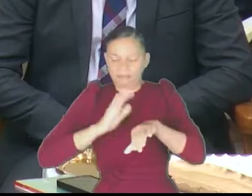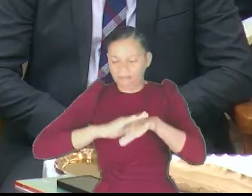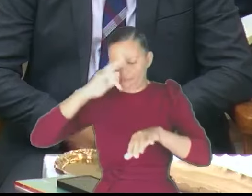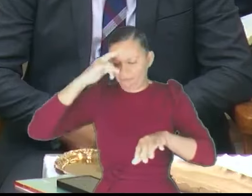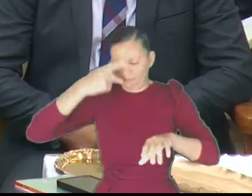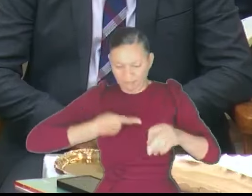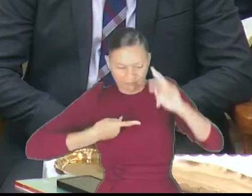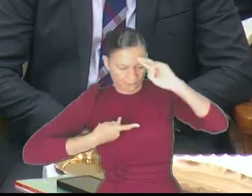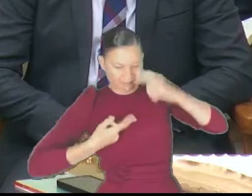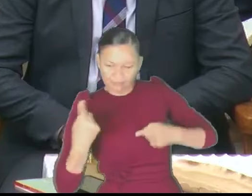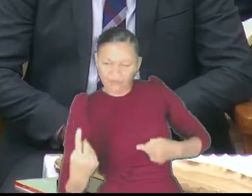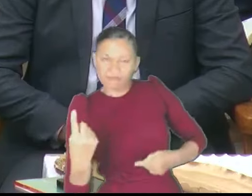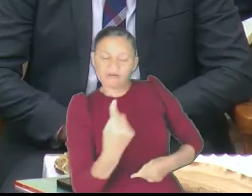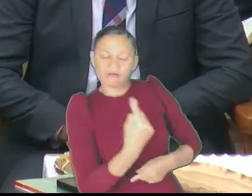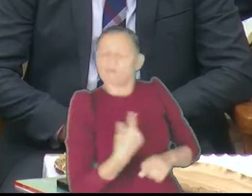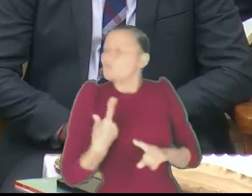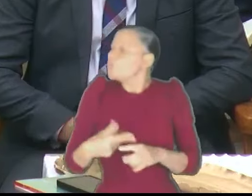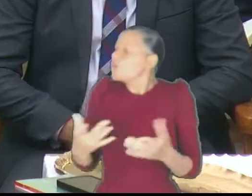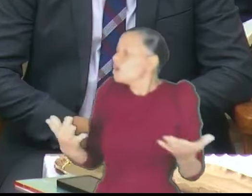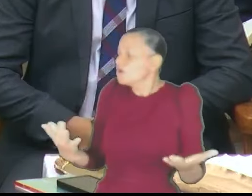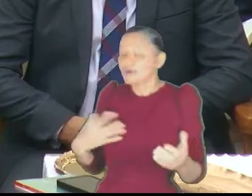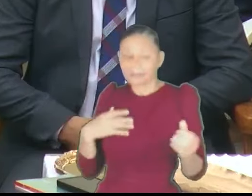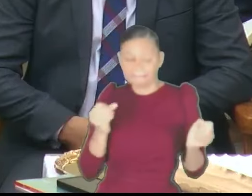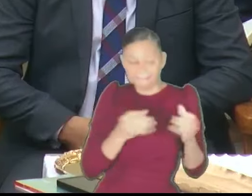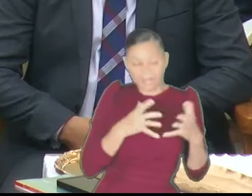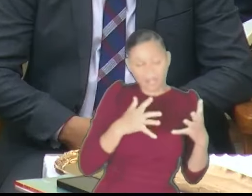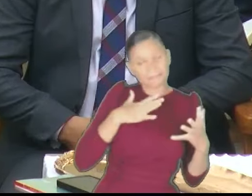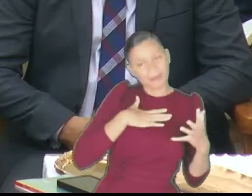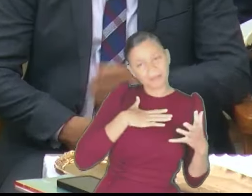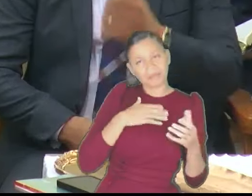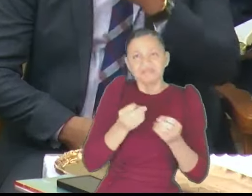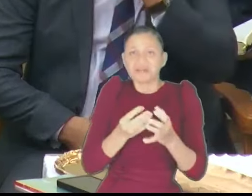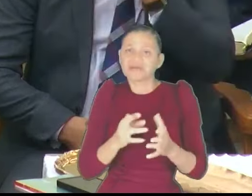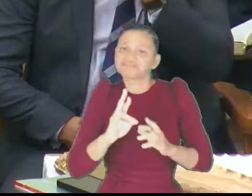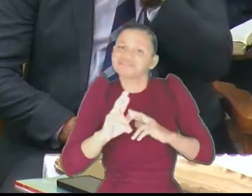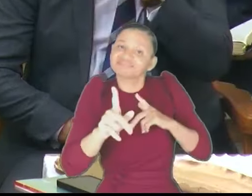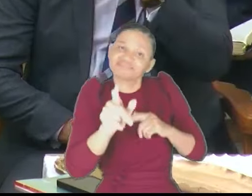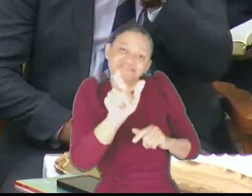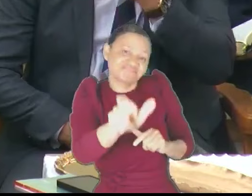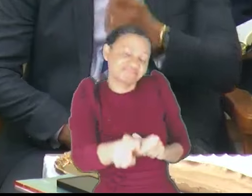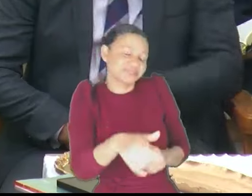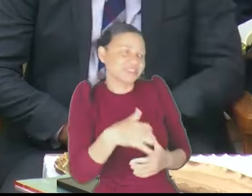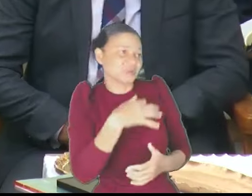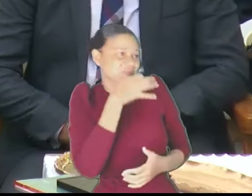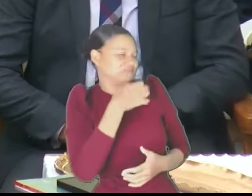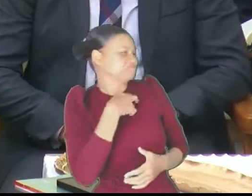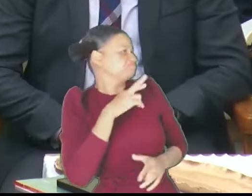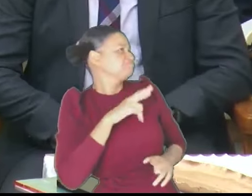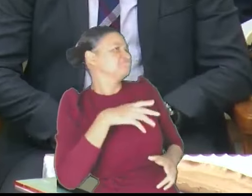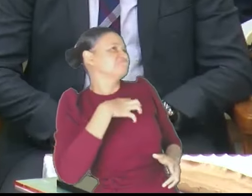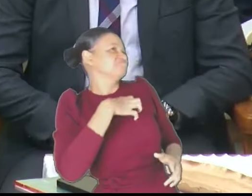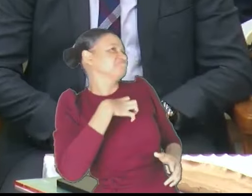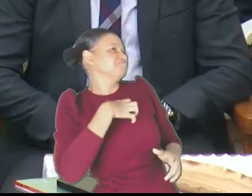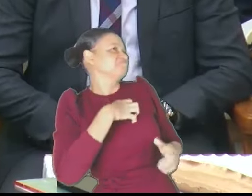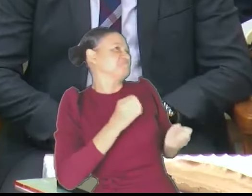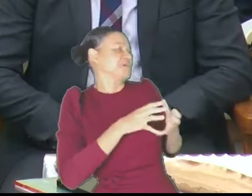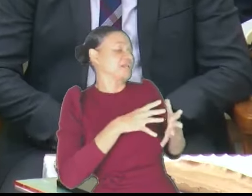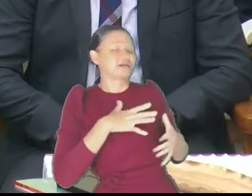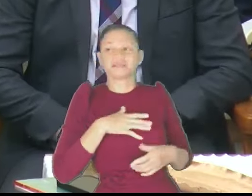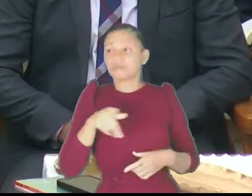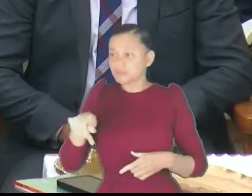quê, pastor Edi? Porque o que é milagre para mim pode não ser para você. O que é milagre para você pode não ser para